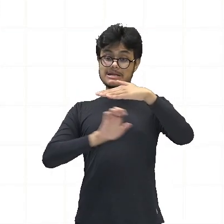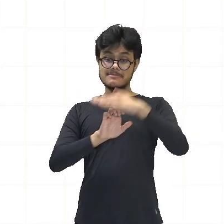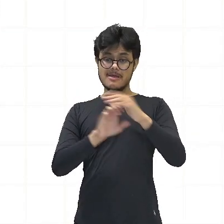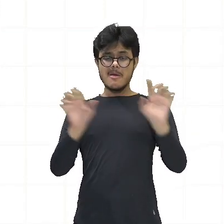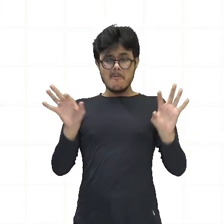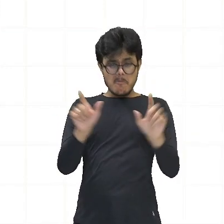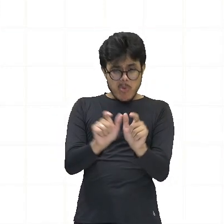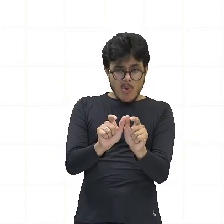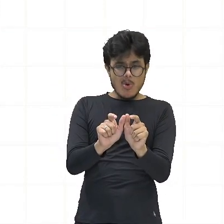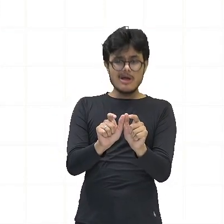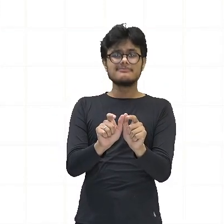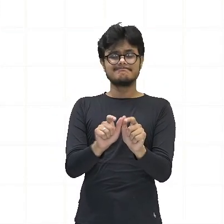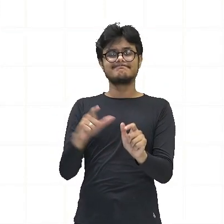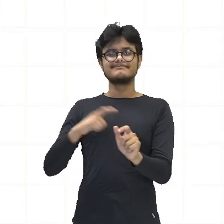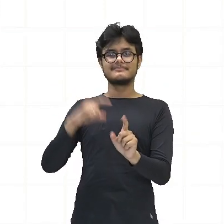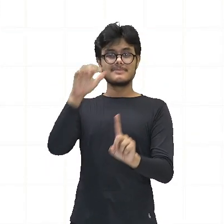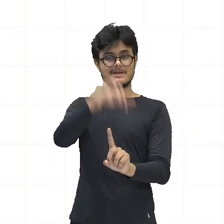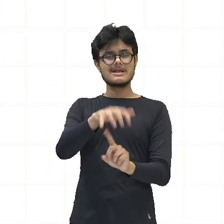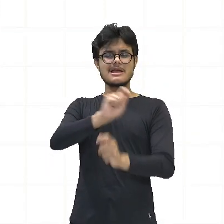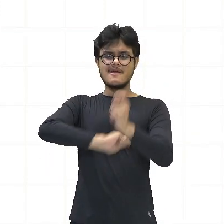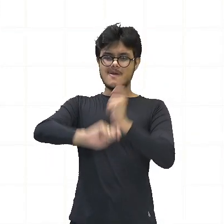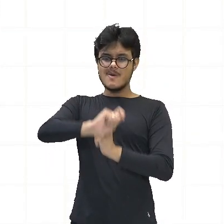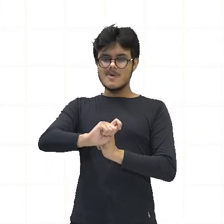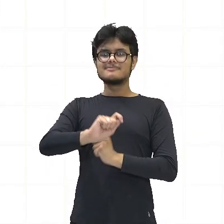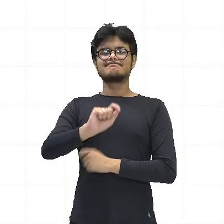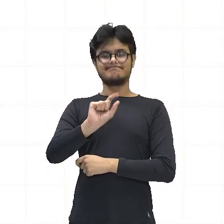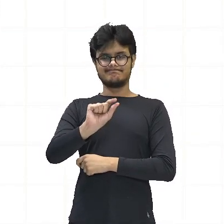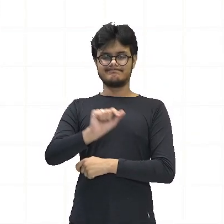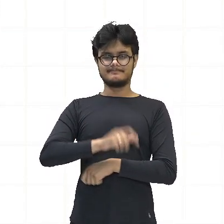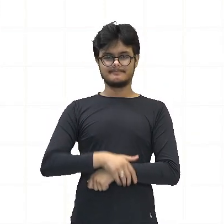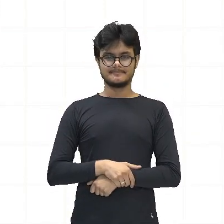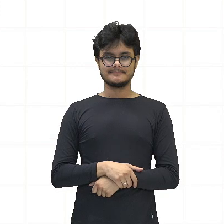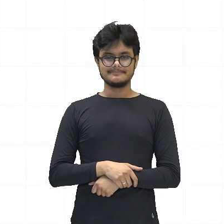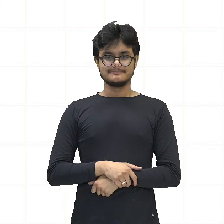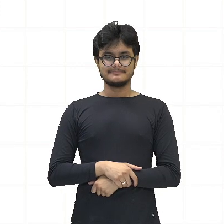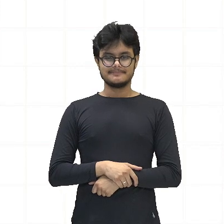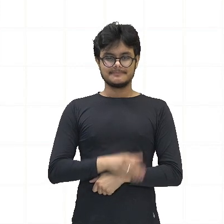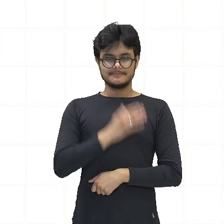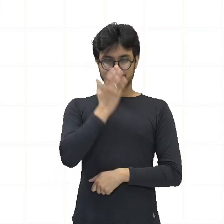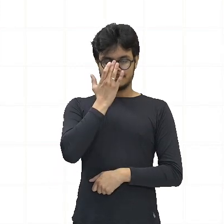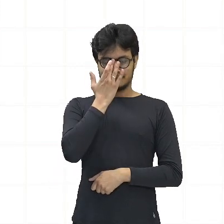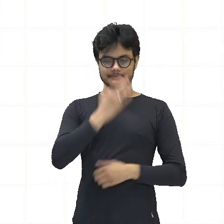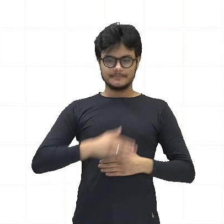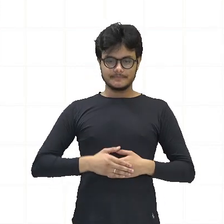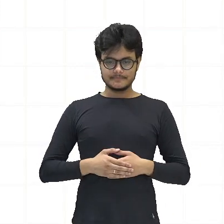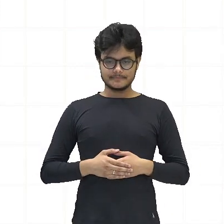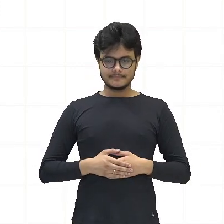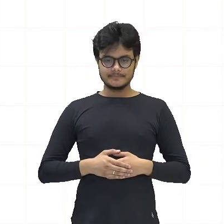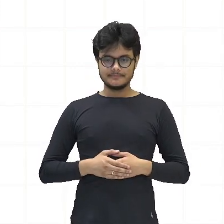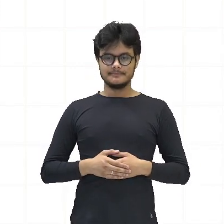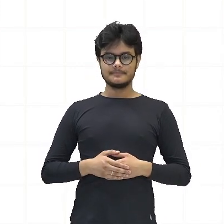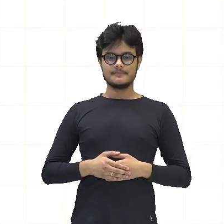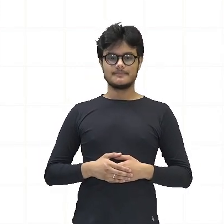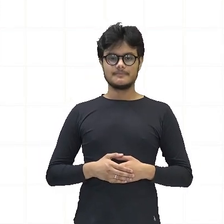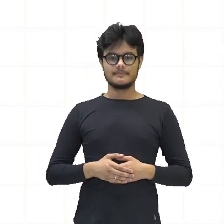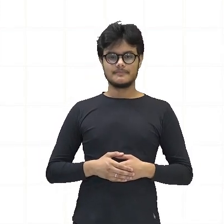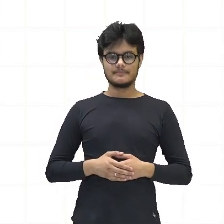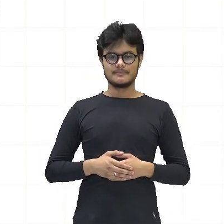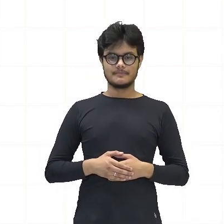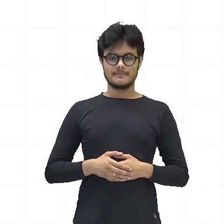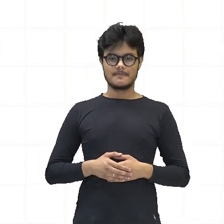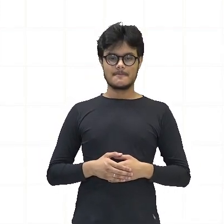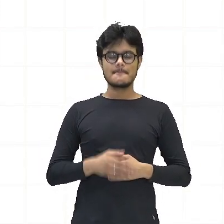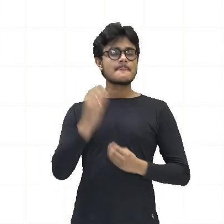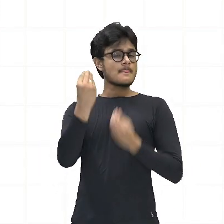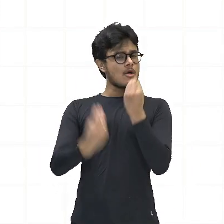controlar uma parcela importante do mercado. Então, aí a gente vai entender um pouco mais sobre essa